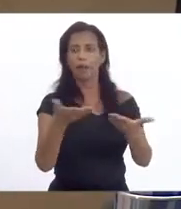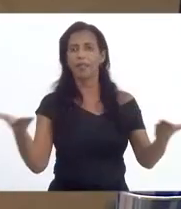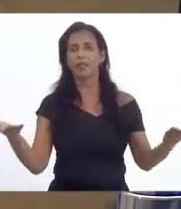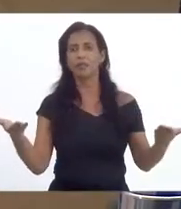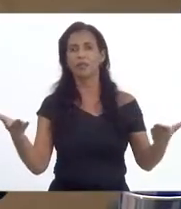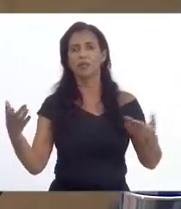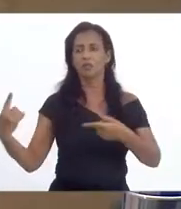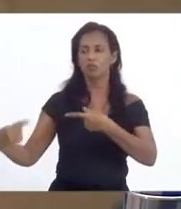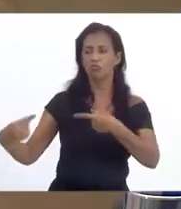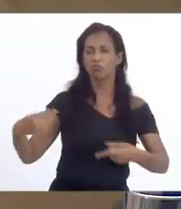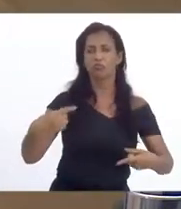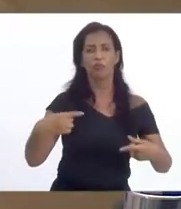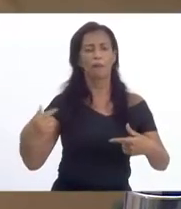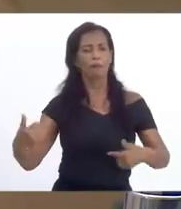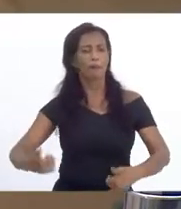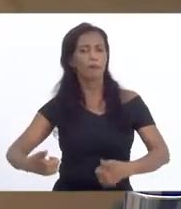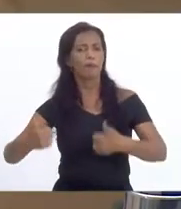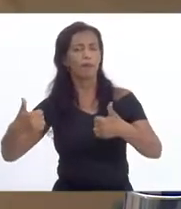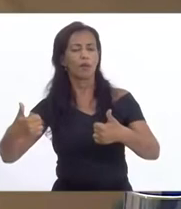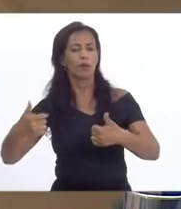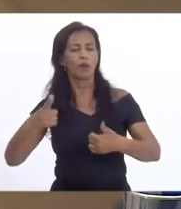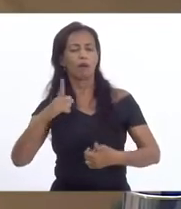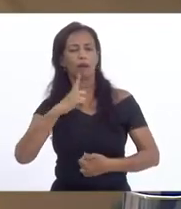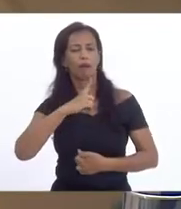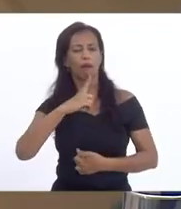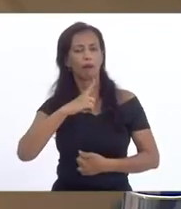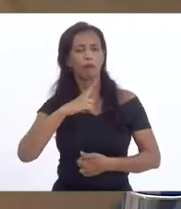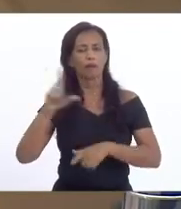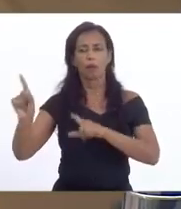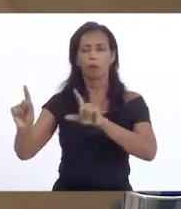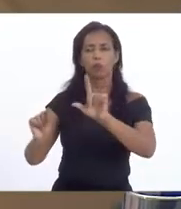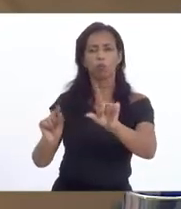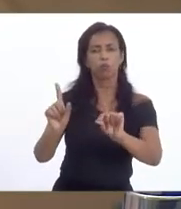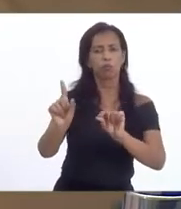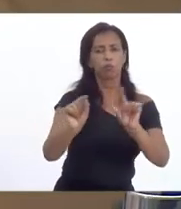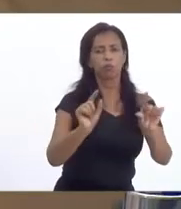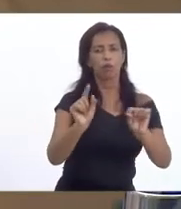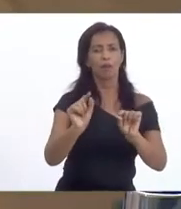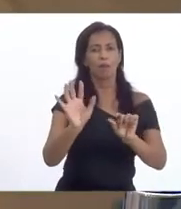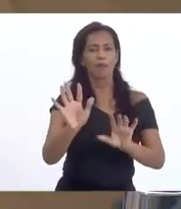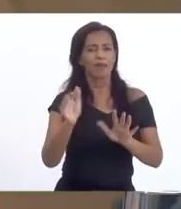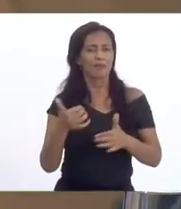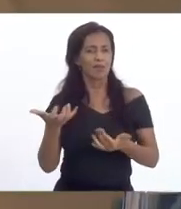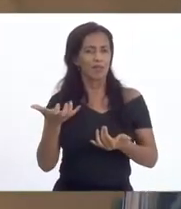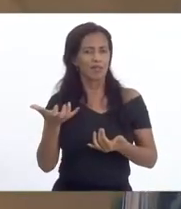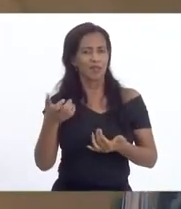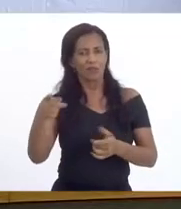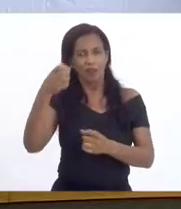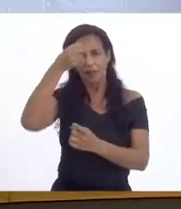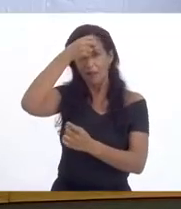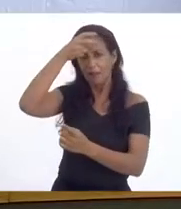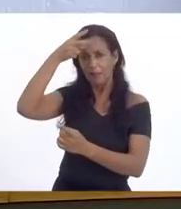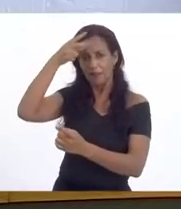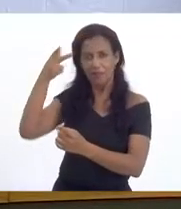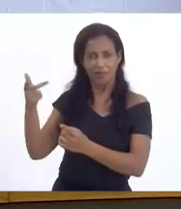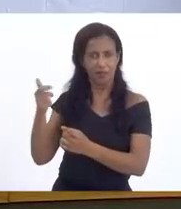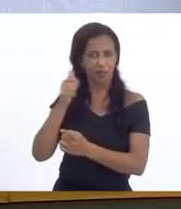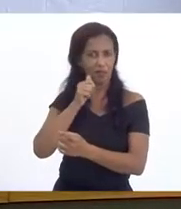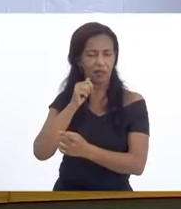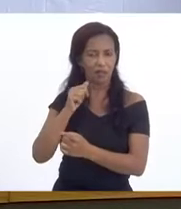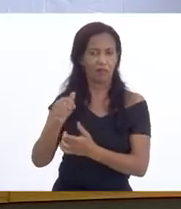discutir, melhorar, termos opções. Mas eu queria dizer aqui à prefeita Fátima, as demais aqui,